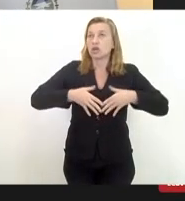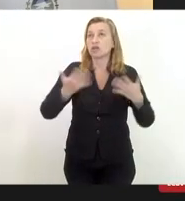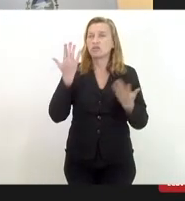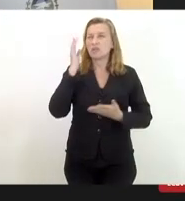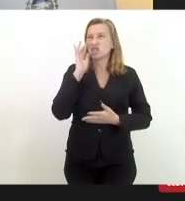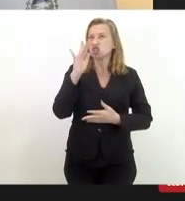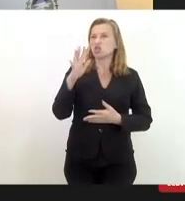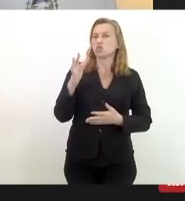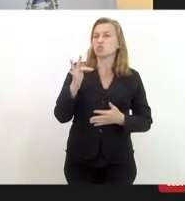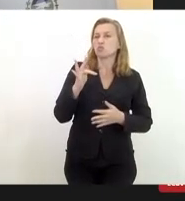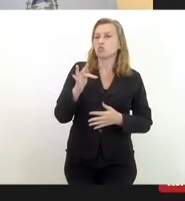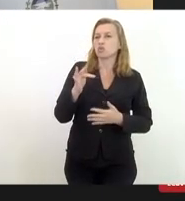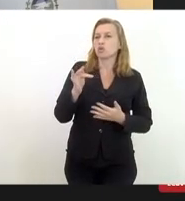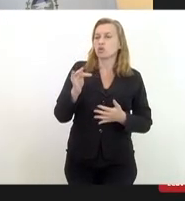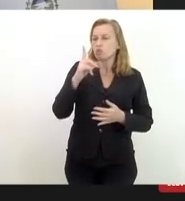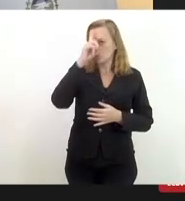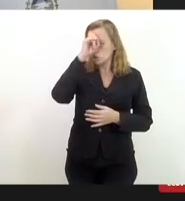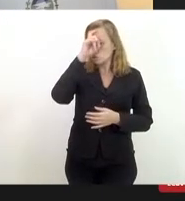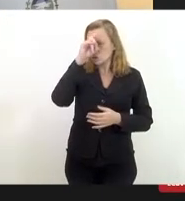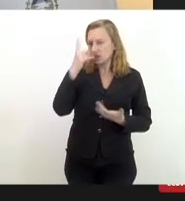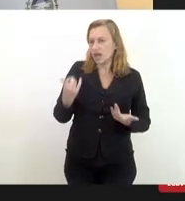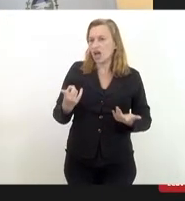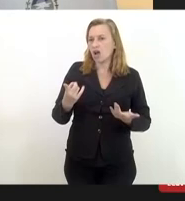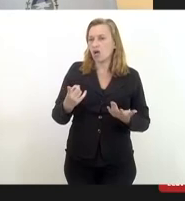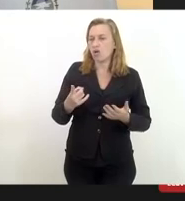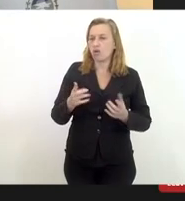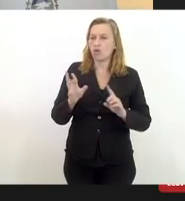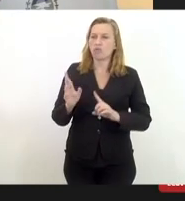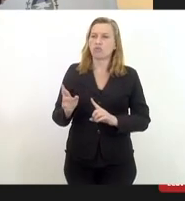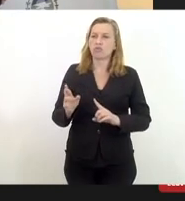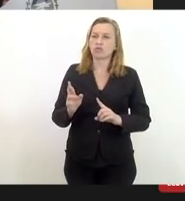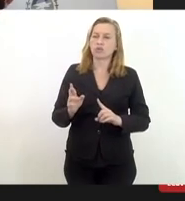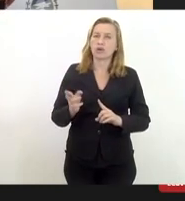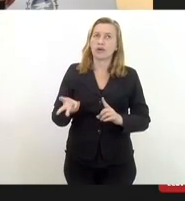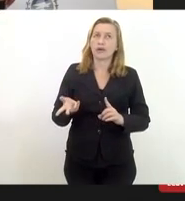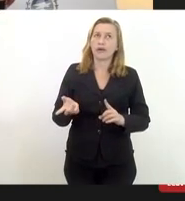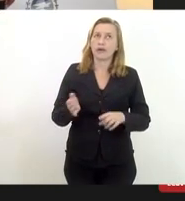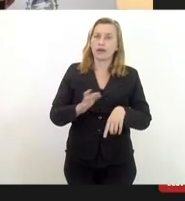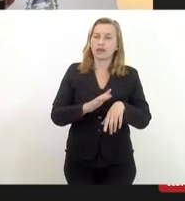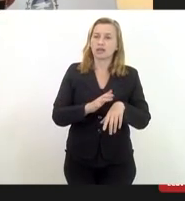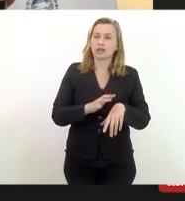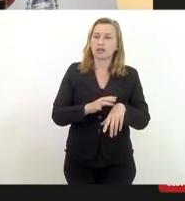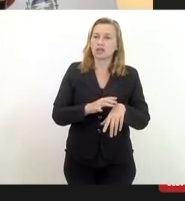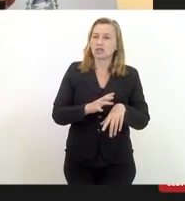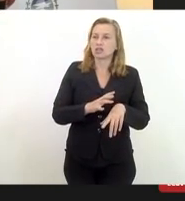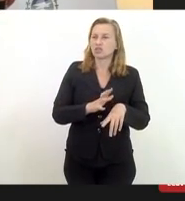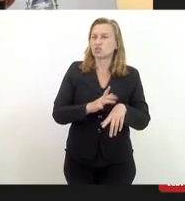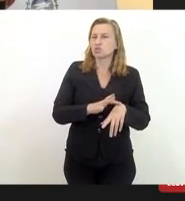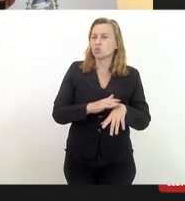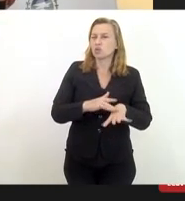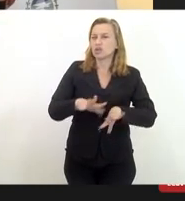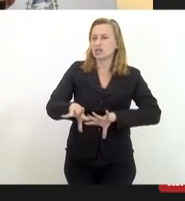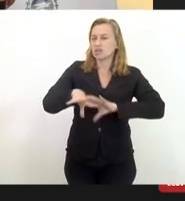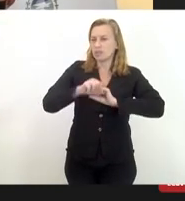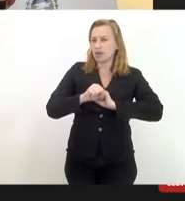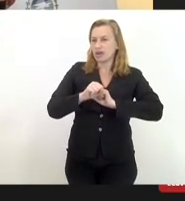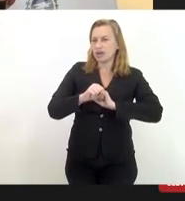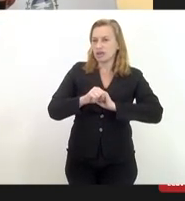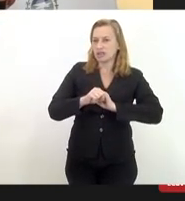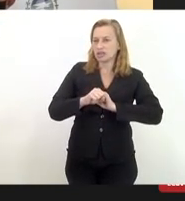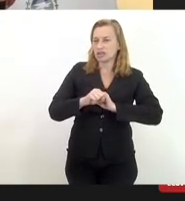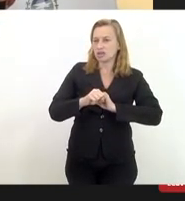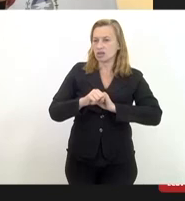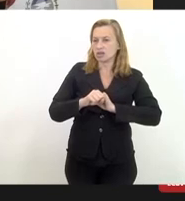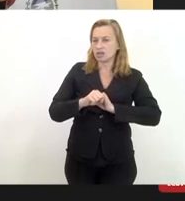infectologia que seja referência para tuberculose também, porque quem conhece infectologia sabe que as coisas